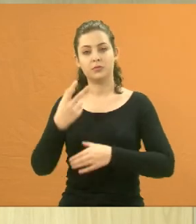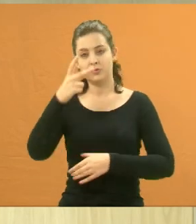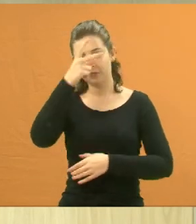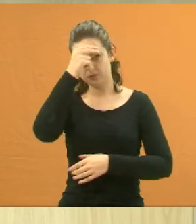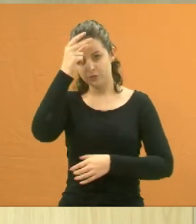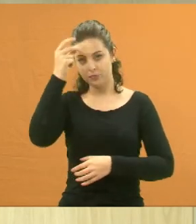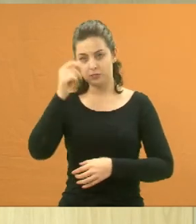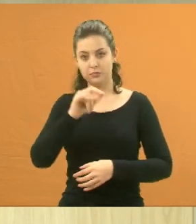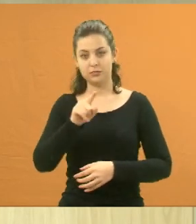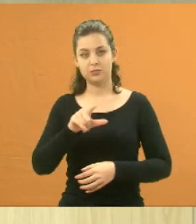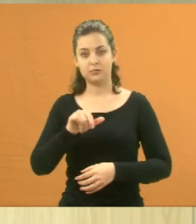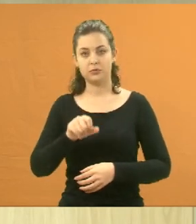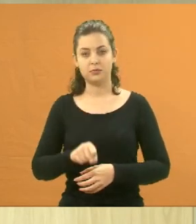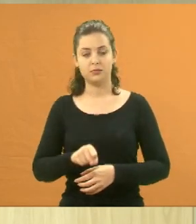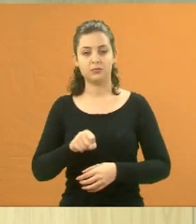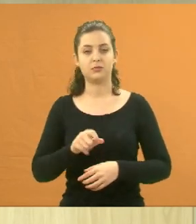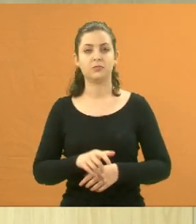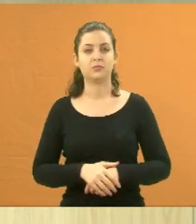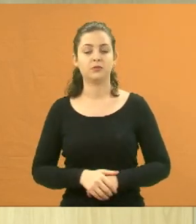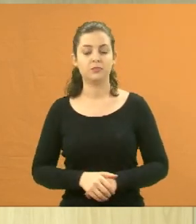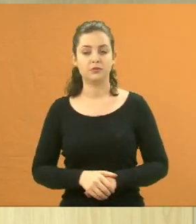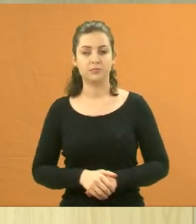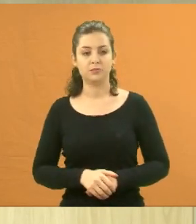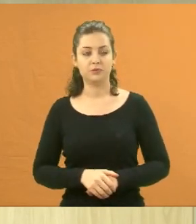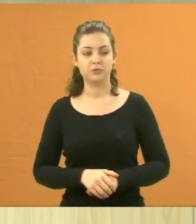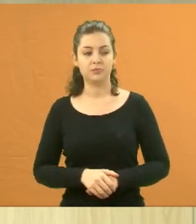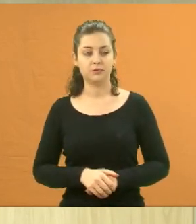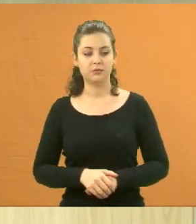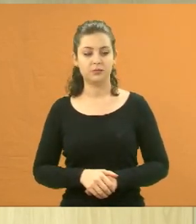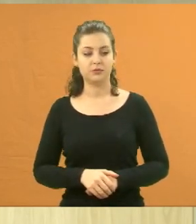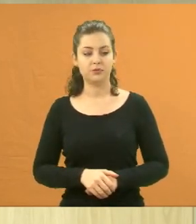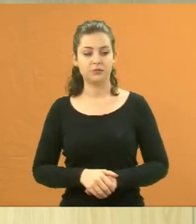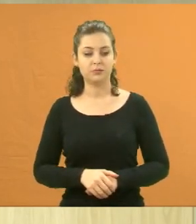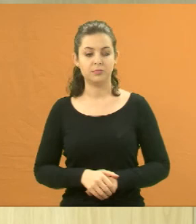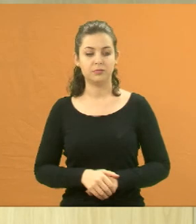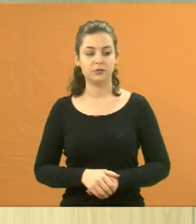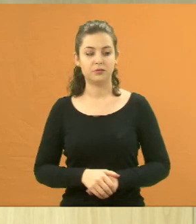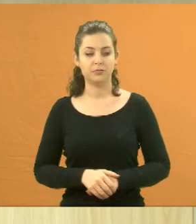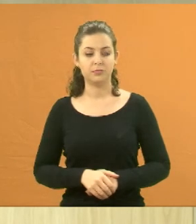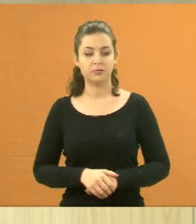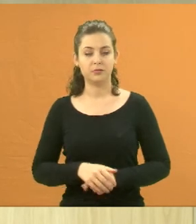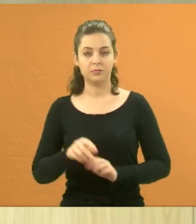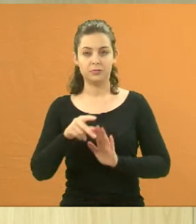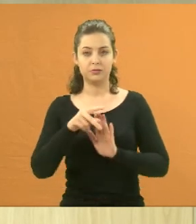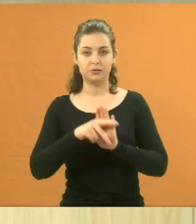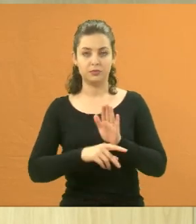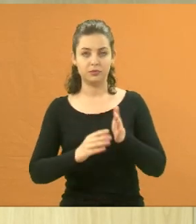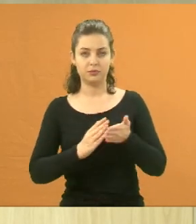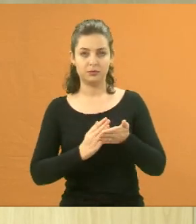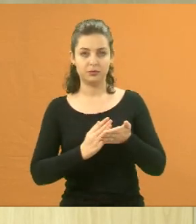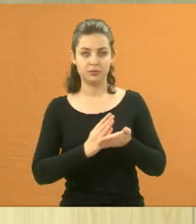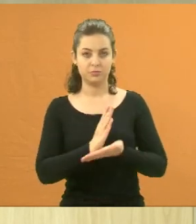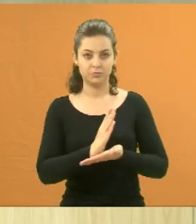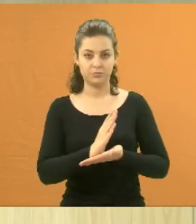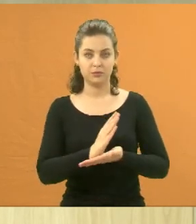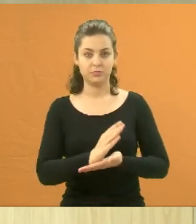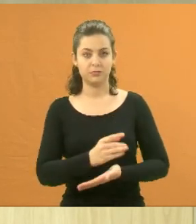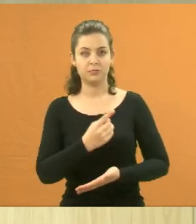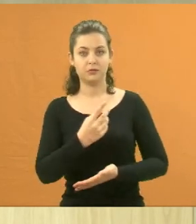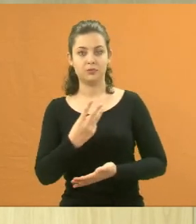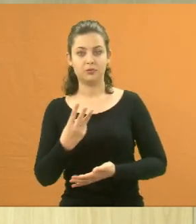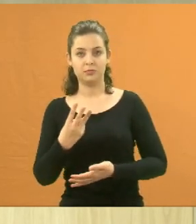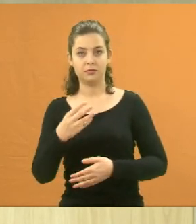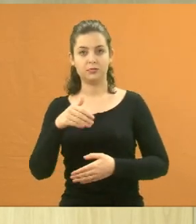Prefeito Municipal Isaías José de Santana. O projeto ele foi aprovado com